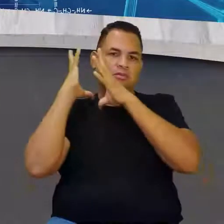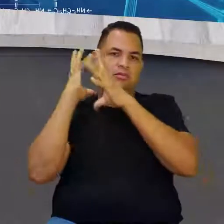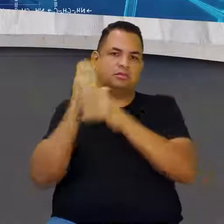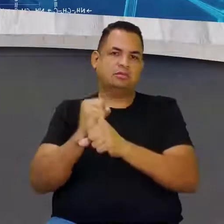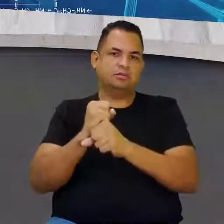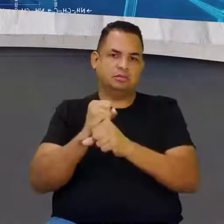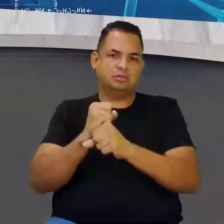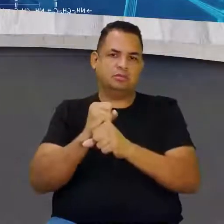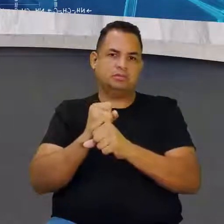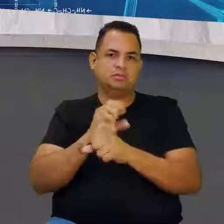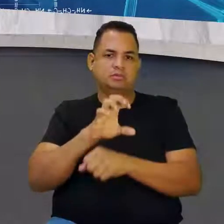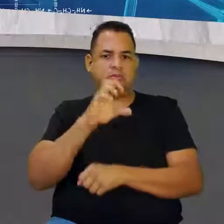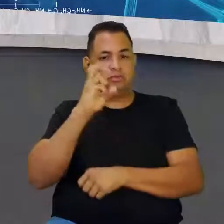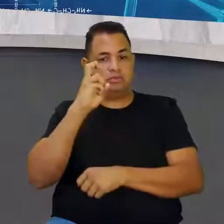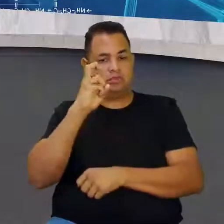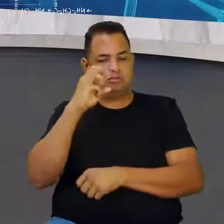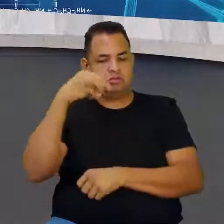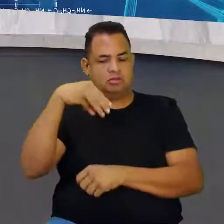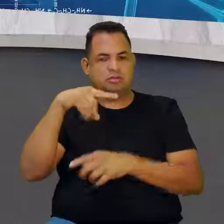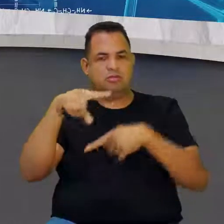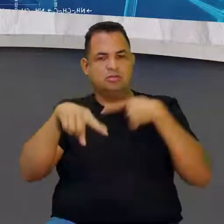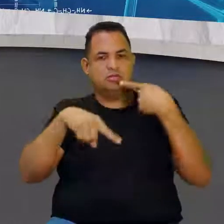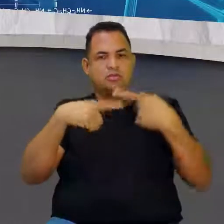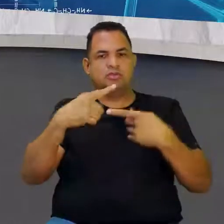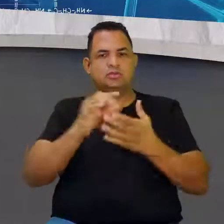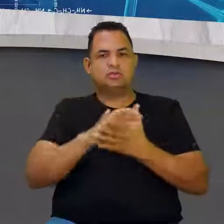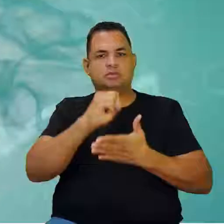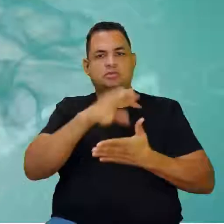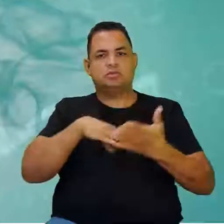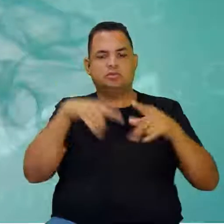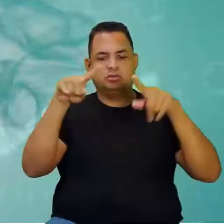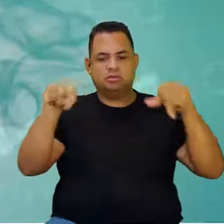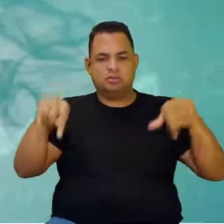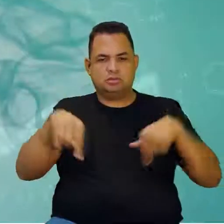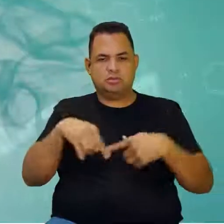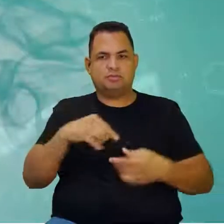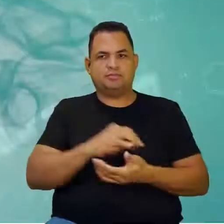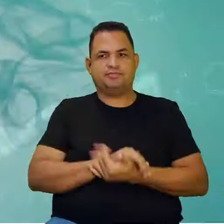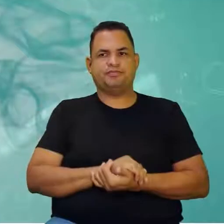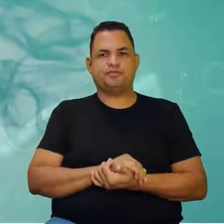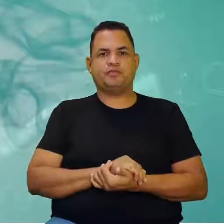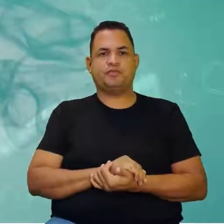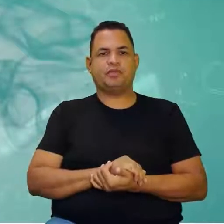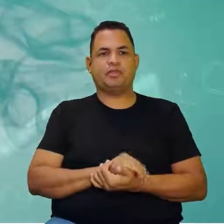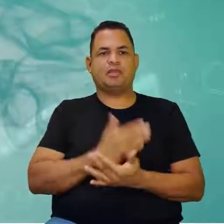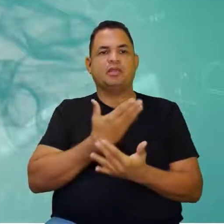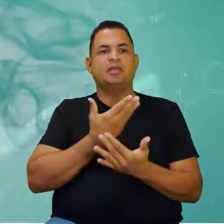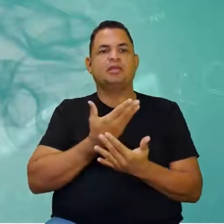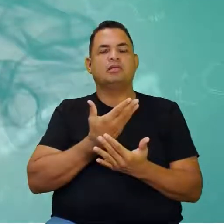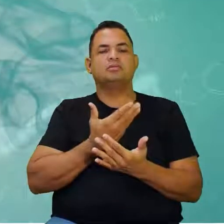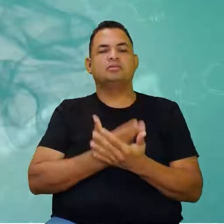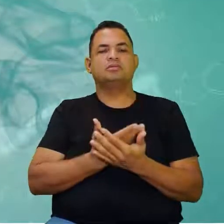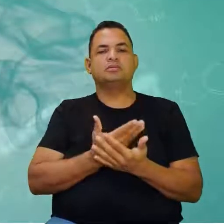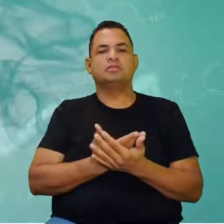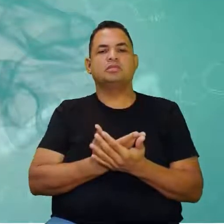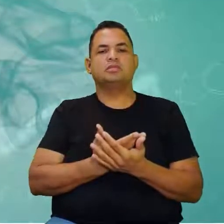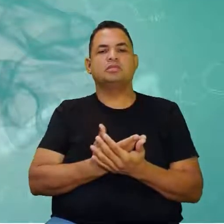revisão, 5 minutinhos e depois a atividade de sala. Vamos lá? Estamos na nossa aula